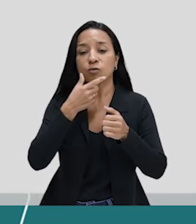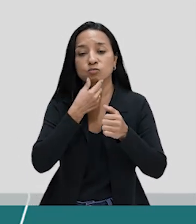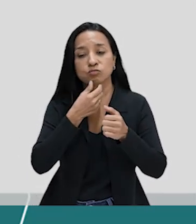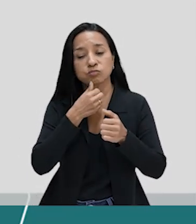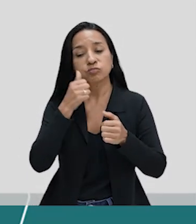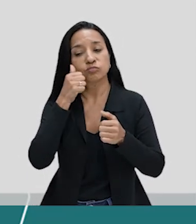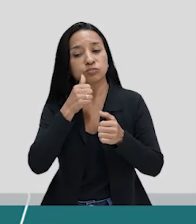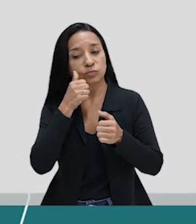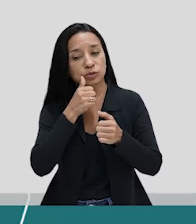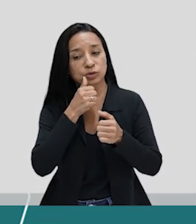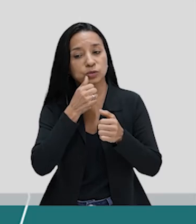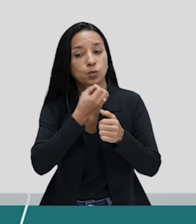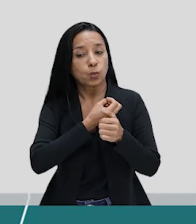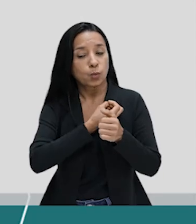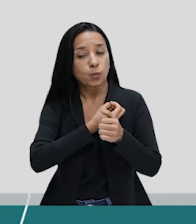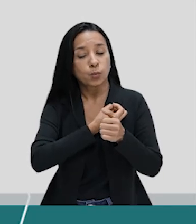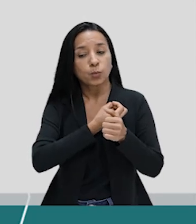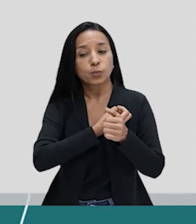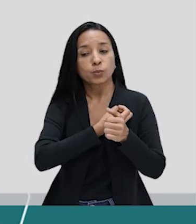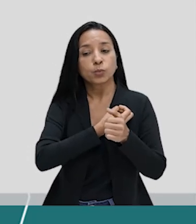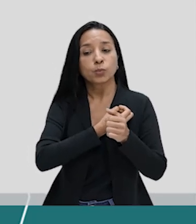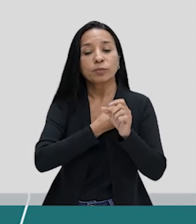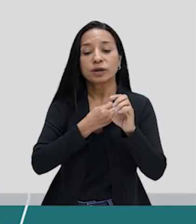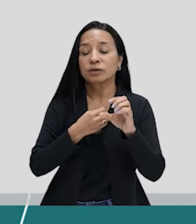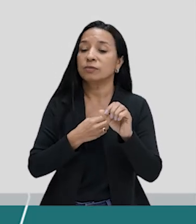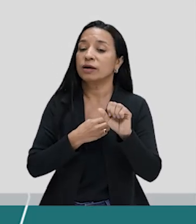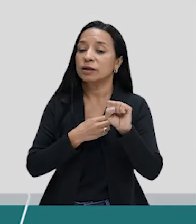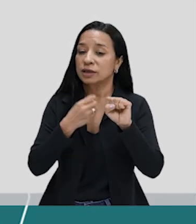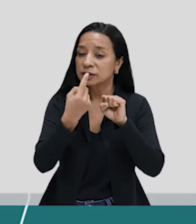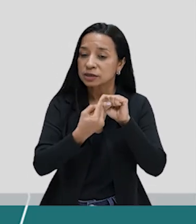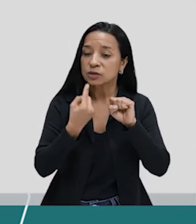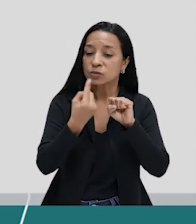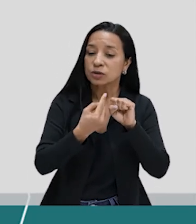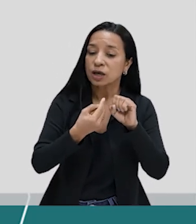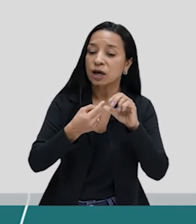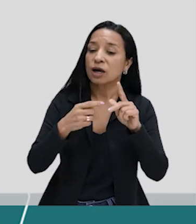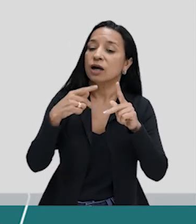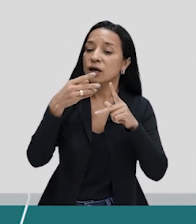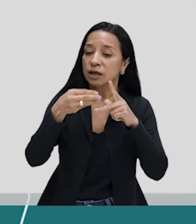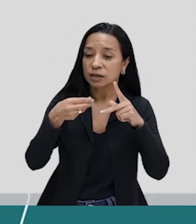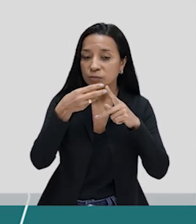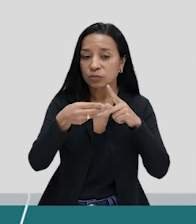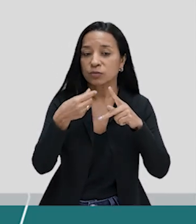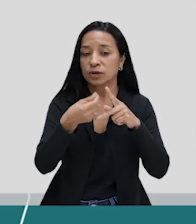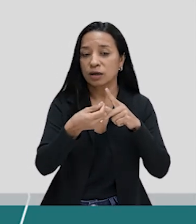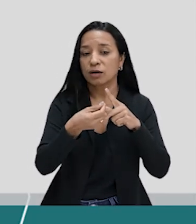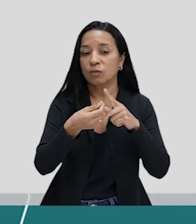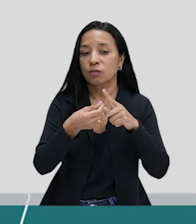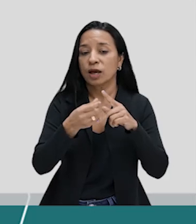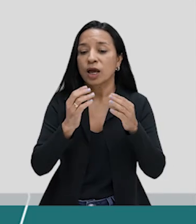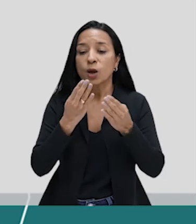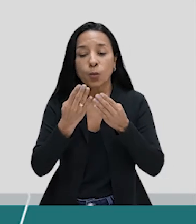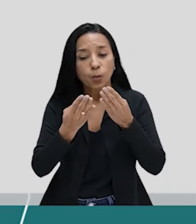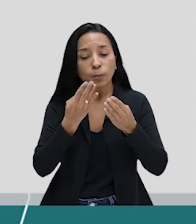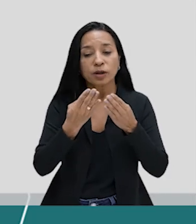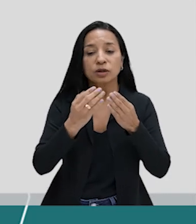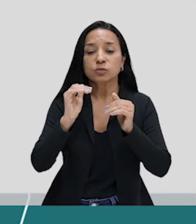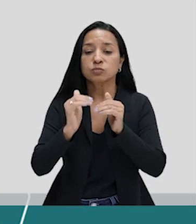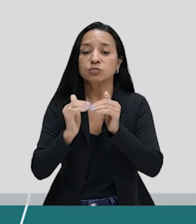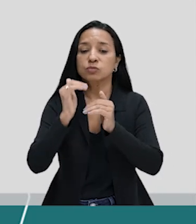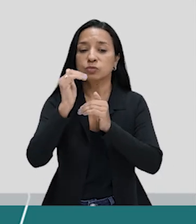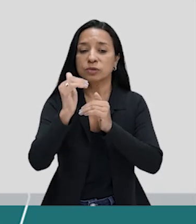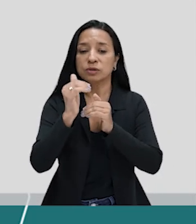feminino, em número, singular e plural, e também no grau, comparativo e superlativo. Vejamos